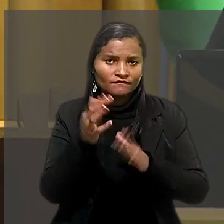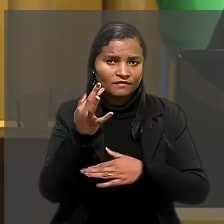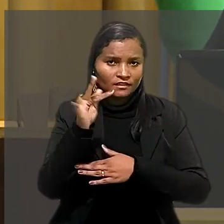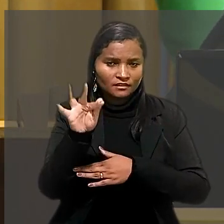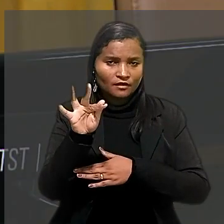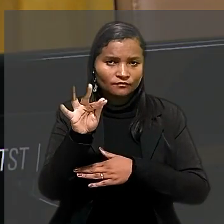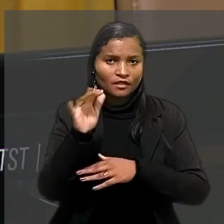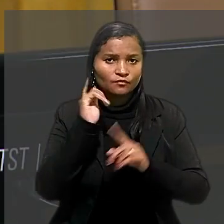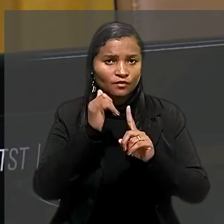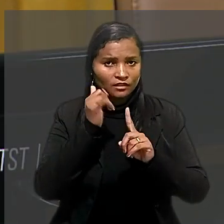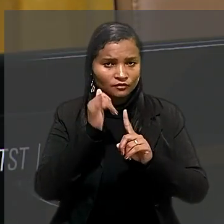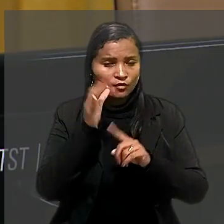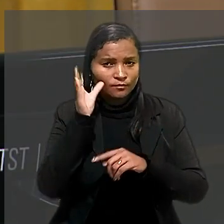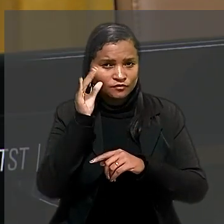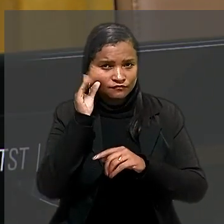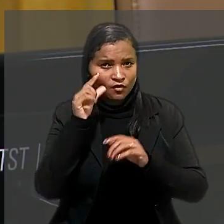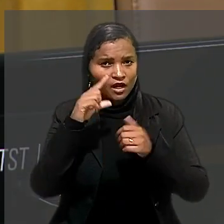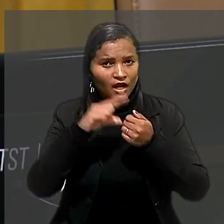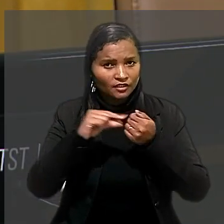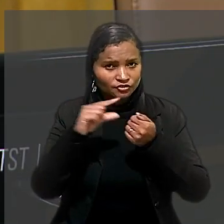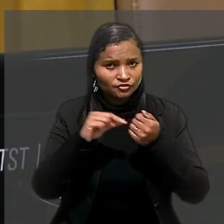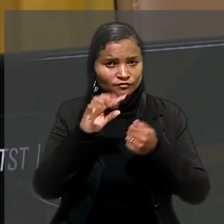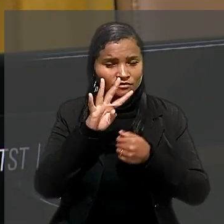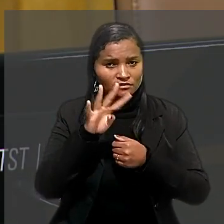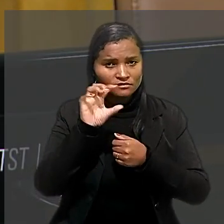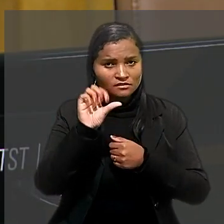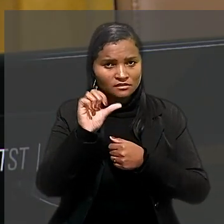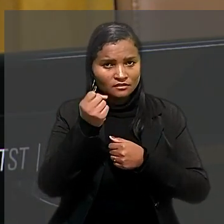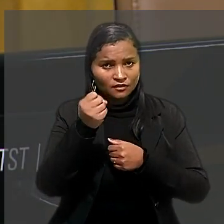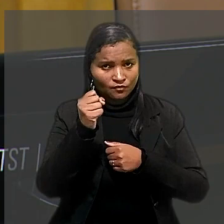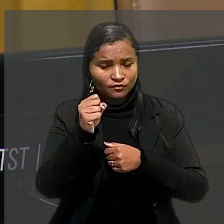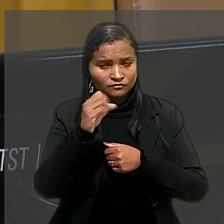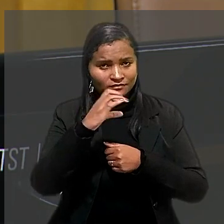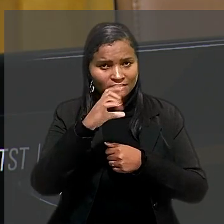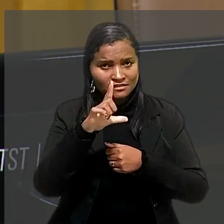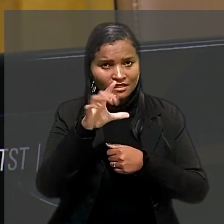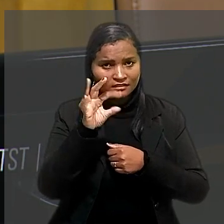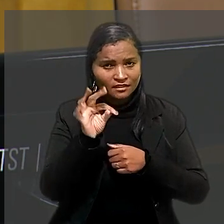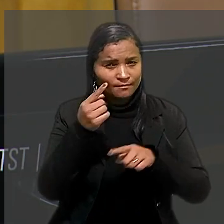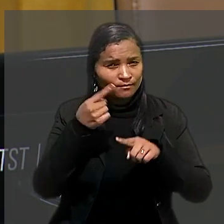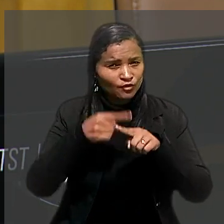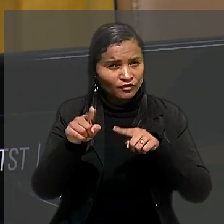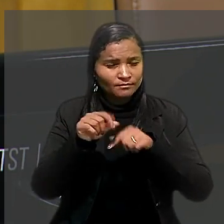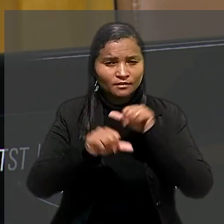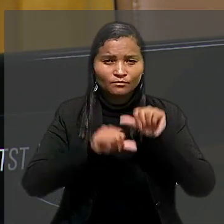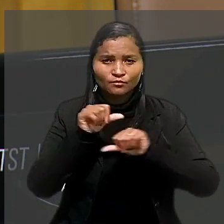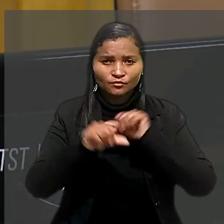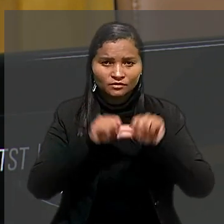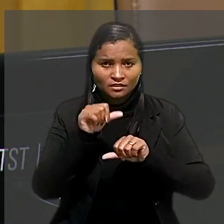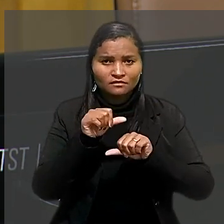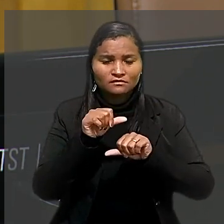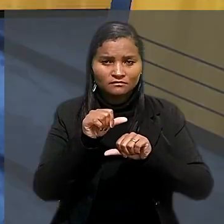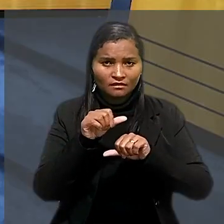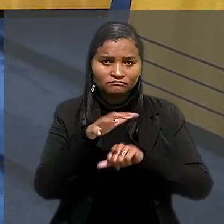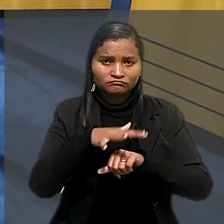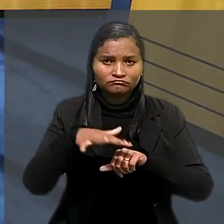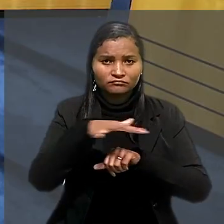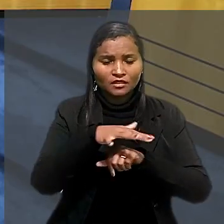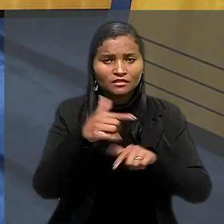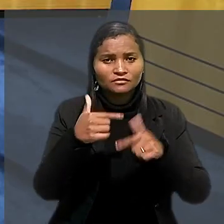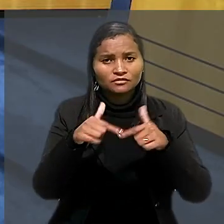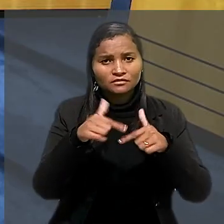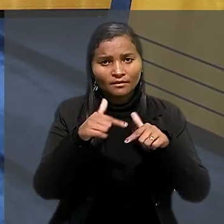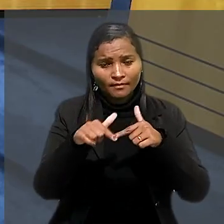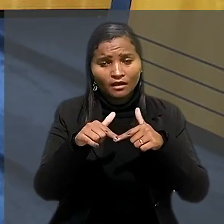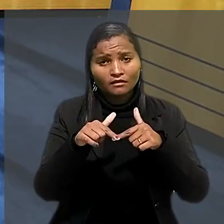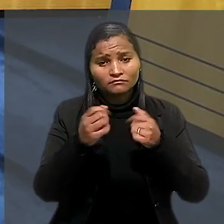lei federal. O relator observou ainda que o artigo 468 da CLT veda mudanças das condições de